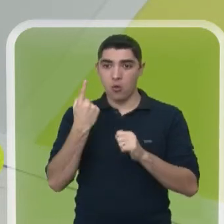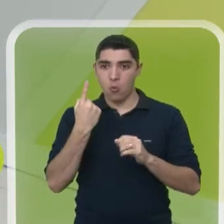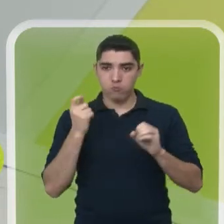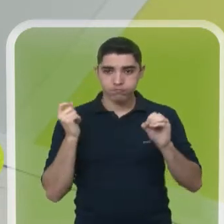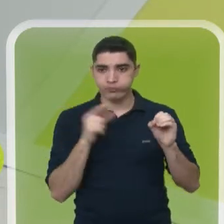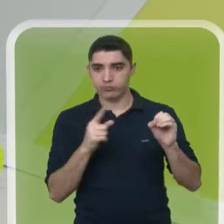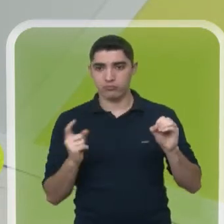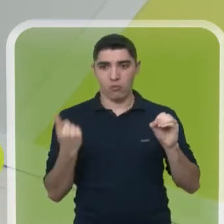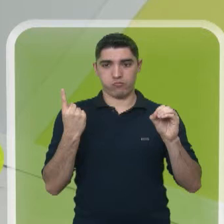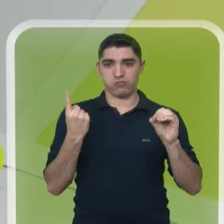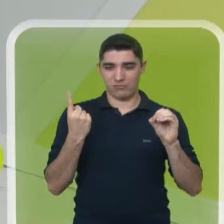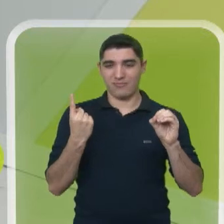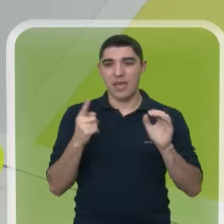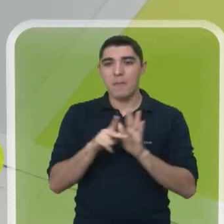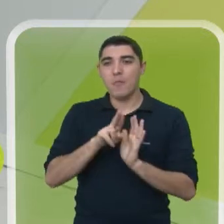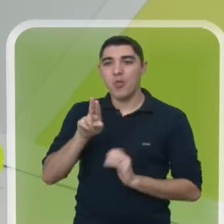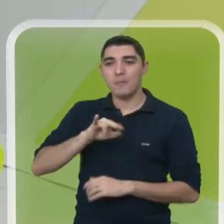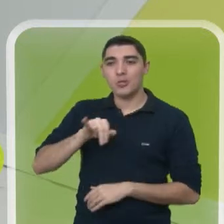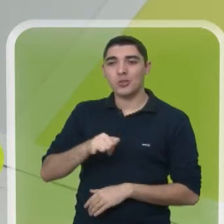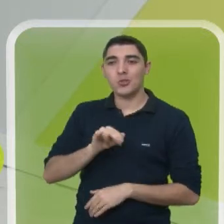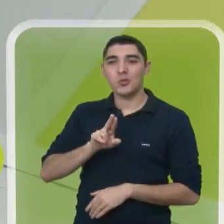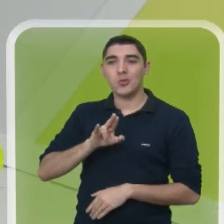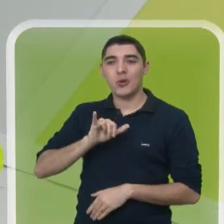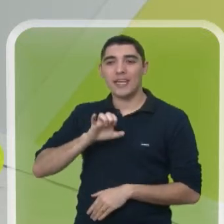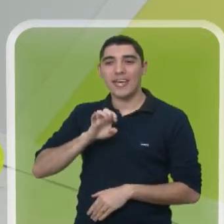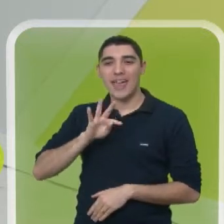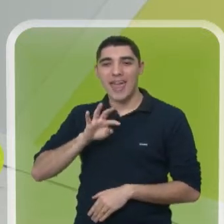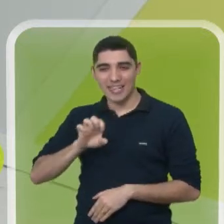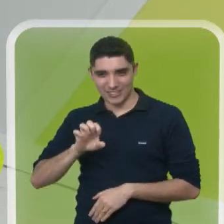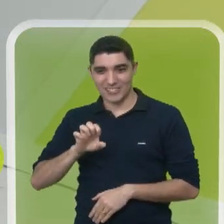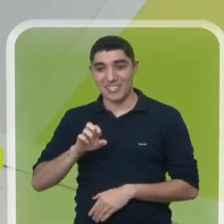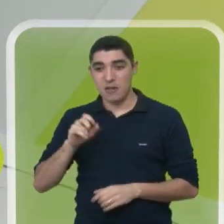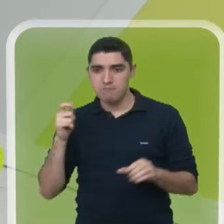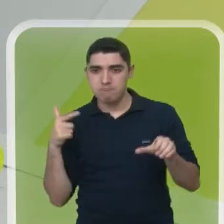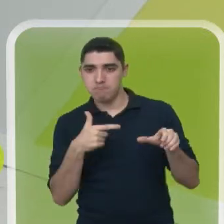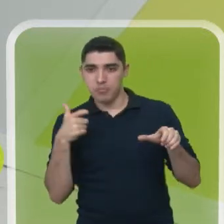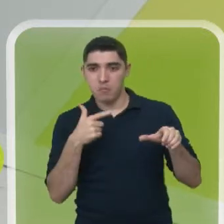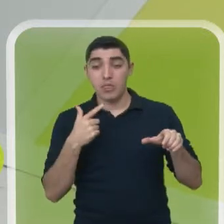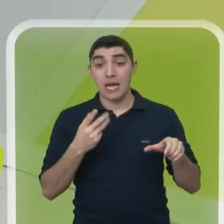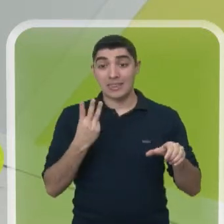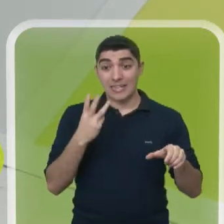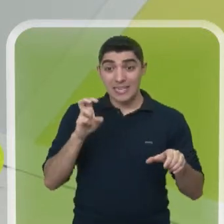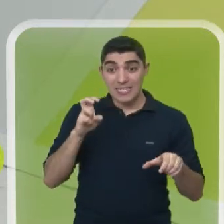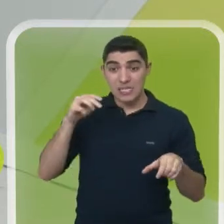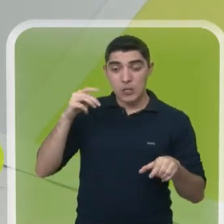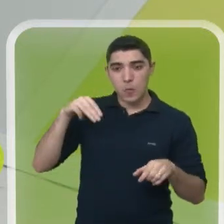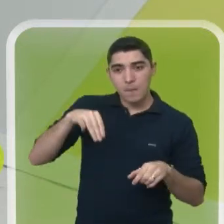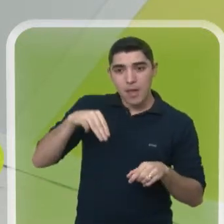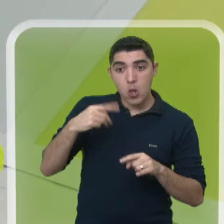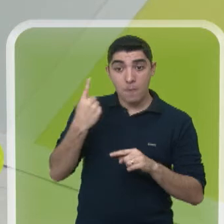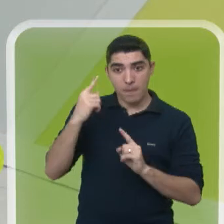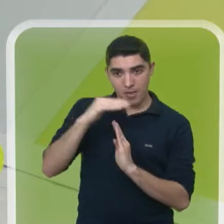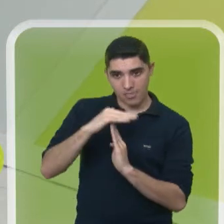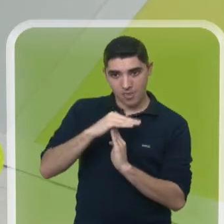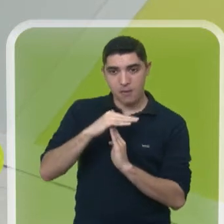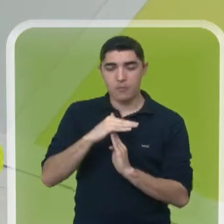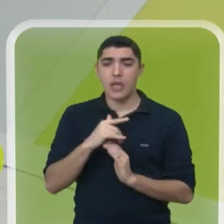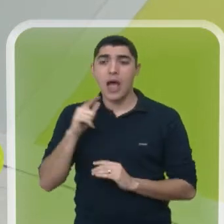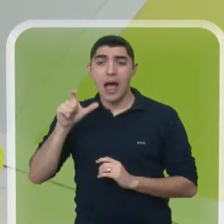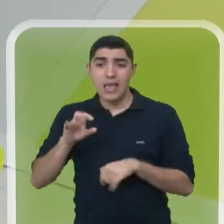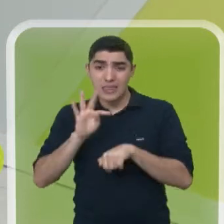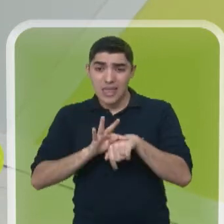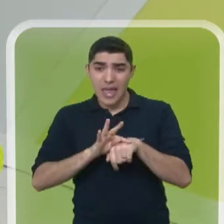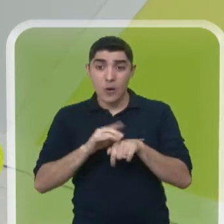Juliette, que não é a ex-BBB, a Juliette, jogadora do Corinthians, fez 1-0 aos 35 do primeiro tempo. Muito antes, o Arthur Elias já pedia o final da